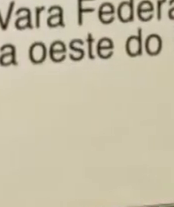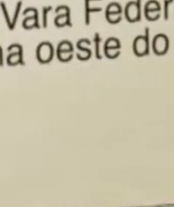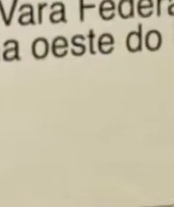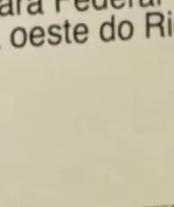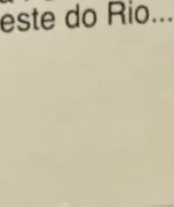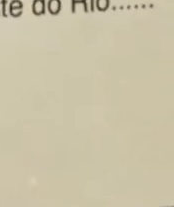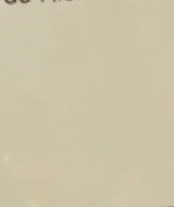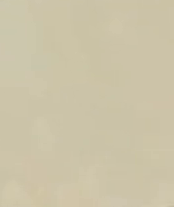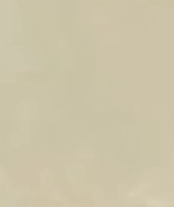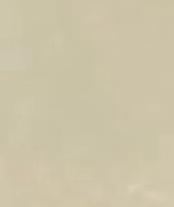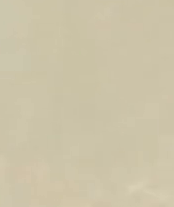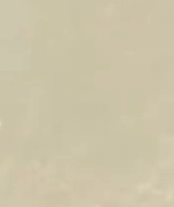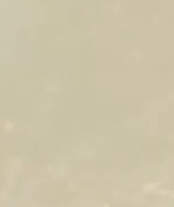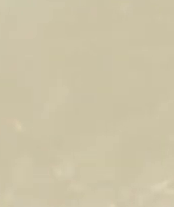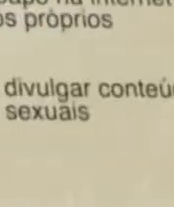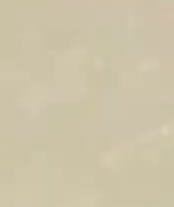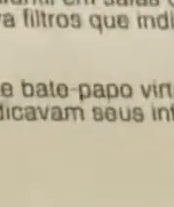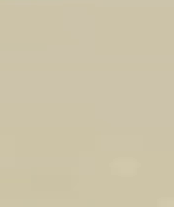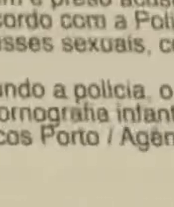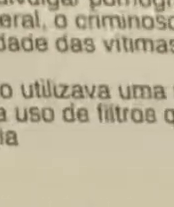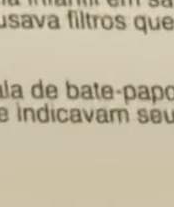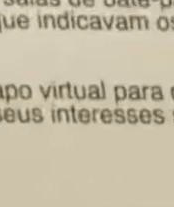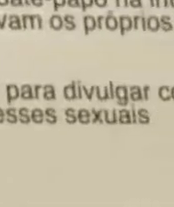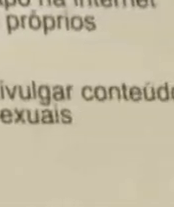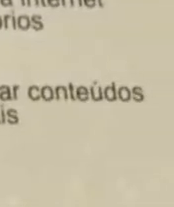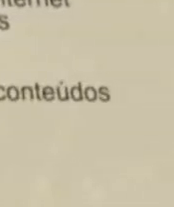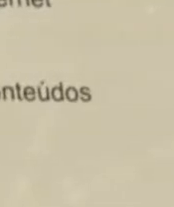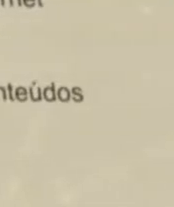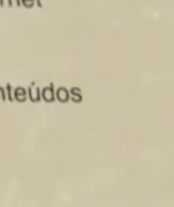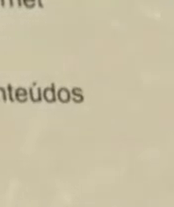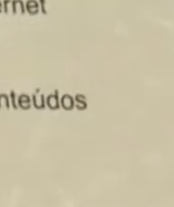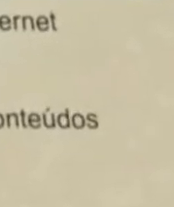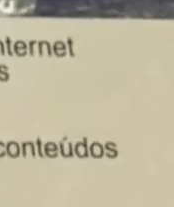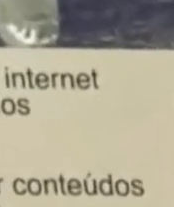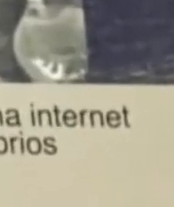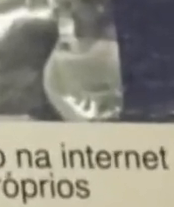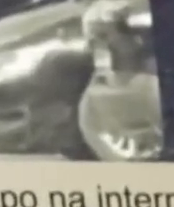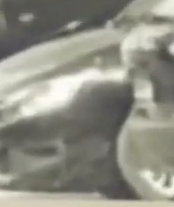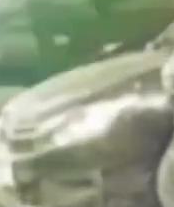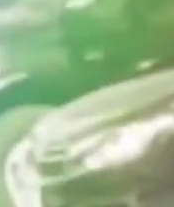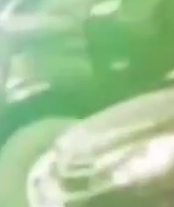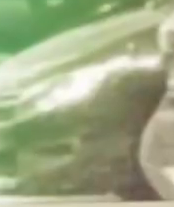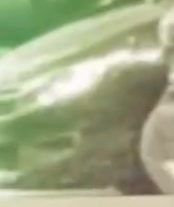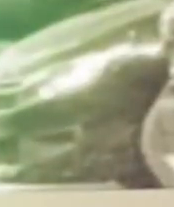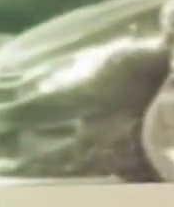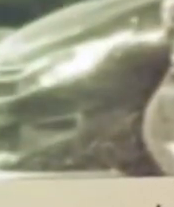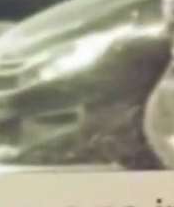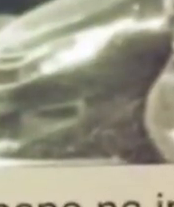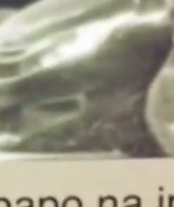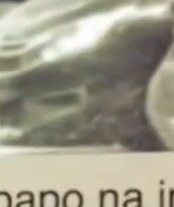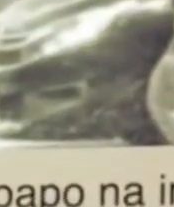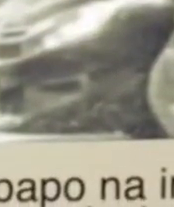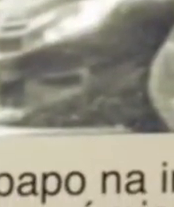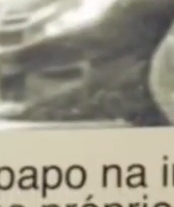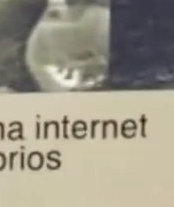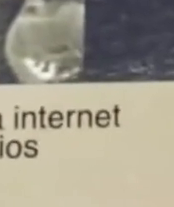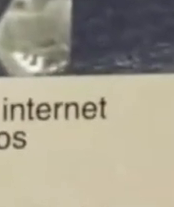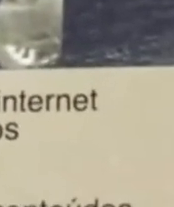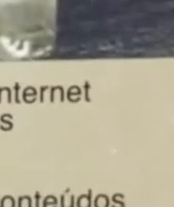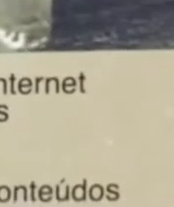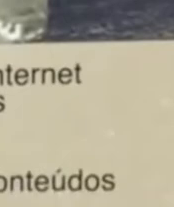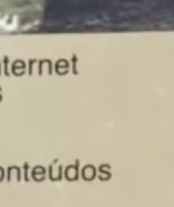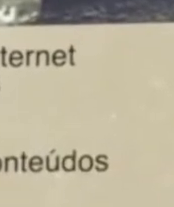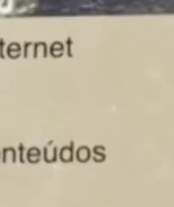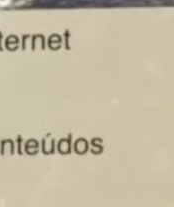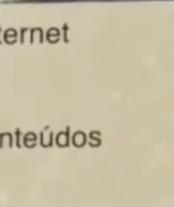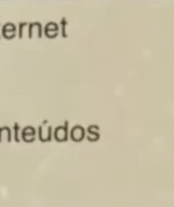Isso é bom que sirva de alerta de que não é um problema localizado, regionalizado, que mostra que realmente é um